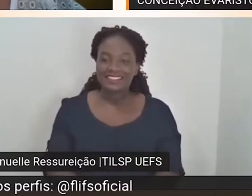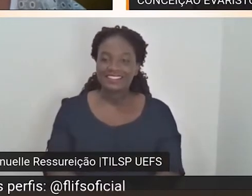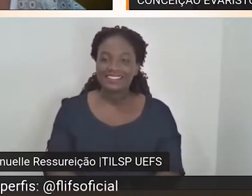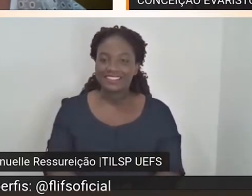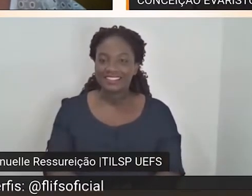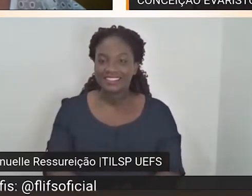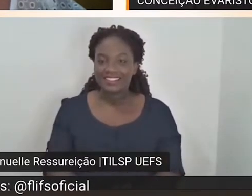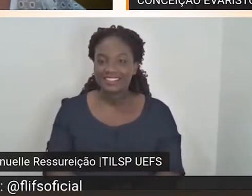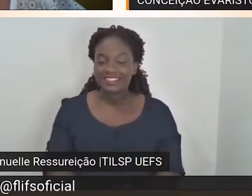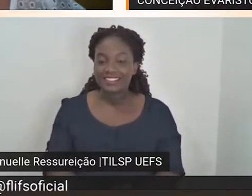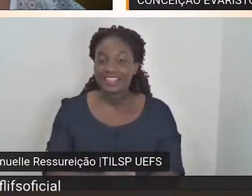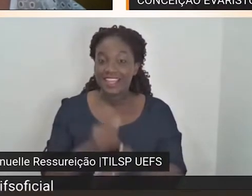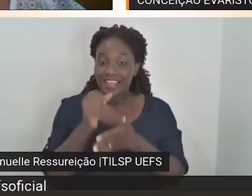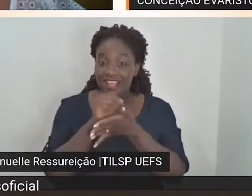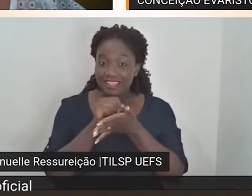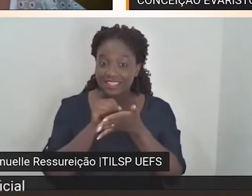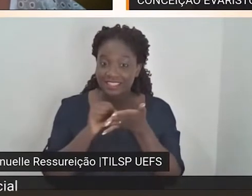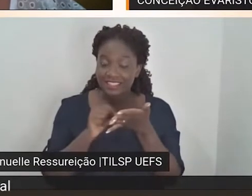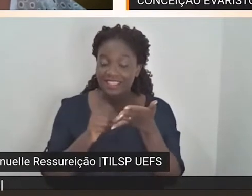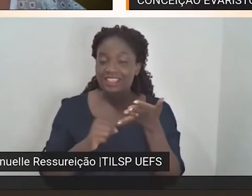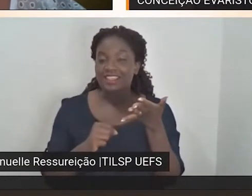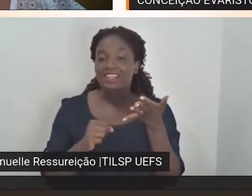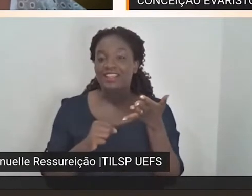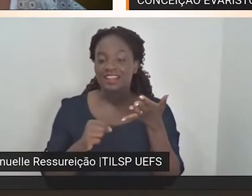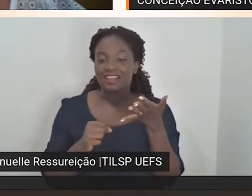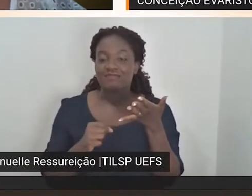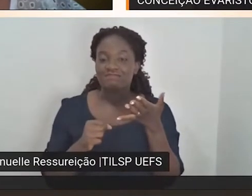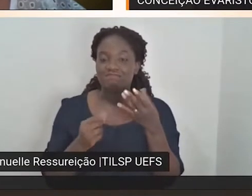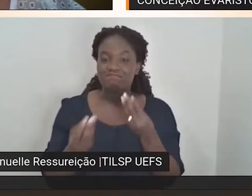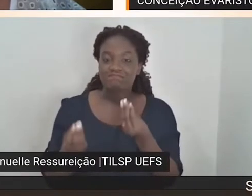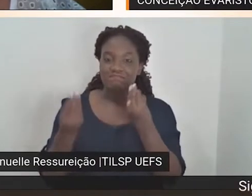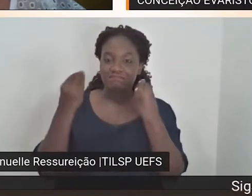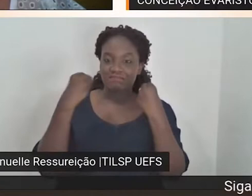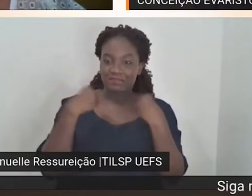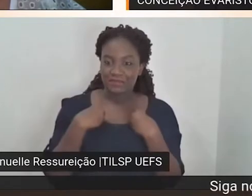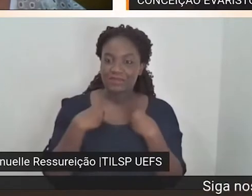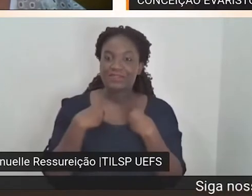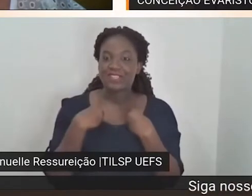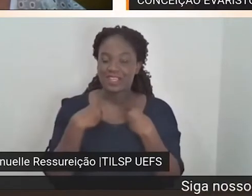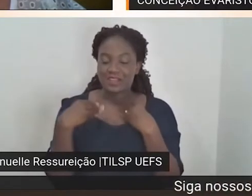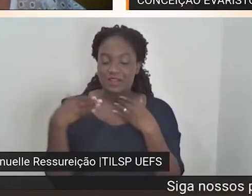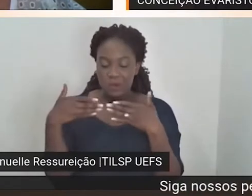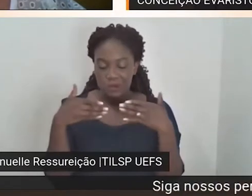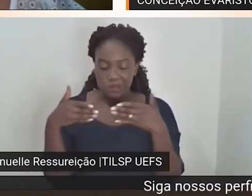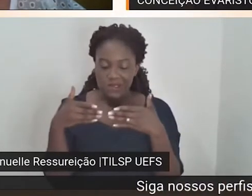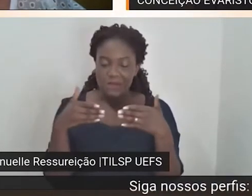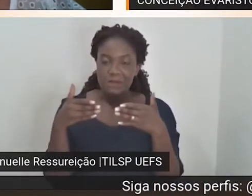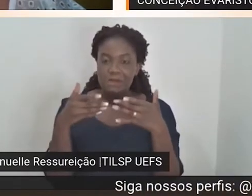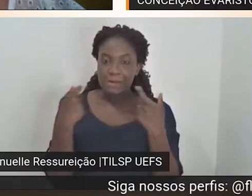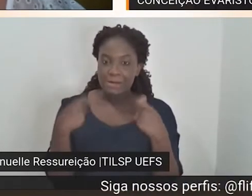a escrita me chega mesmo como destino, né? Como os caminhos que eu tinha que trilhar.